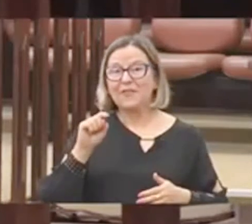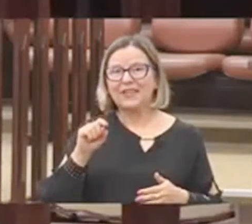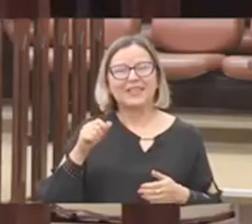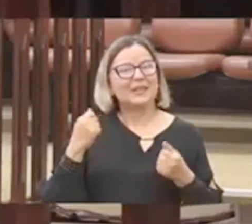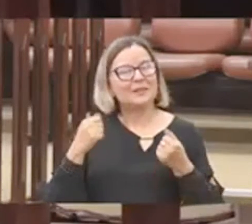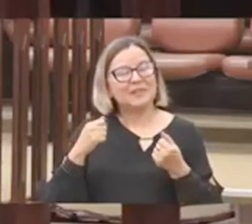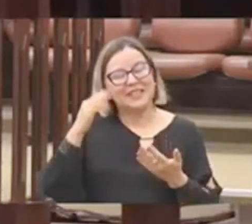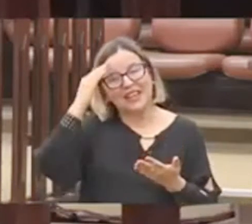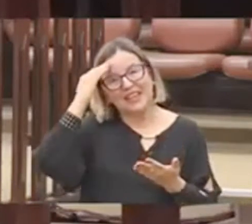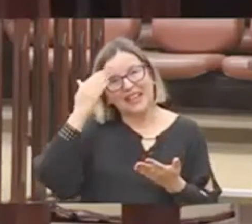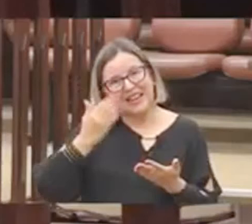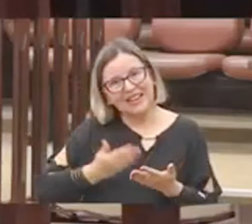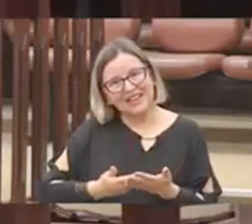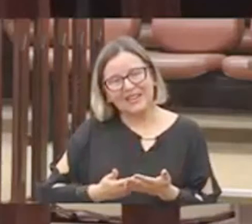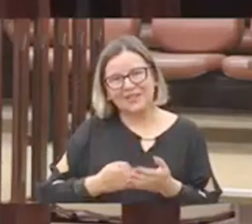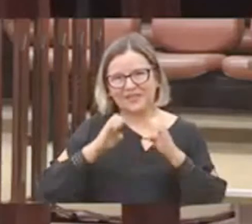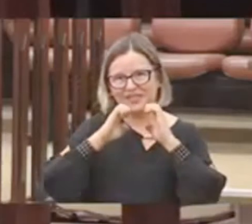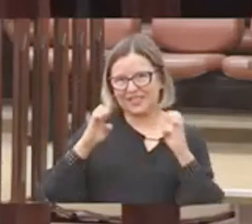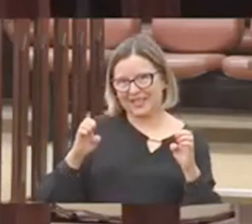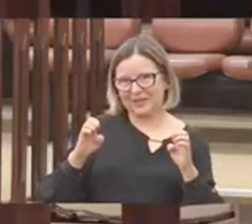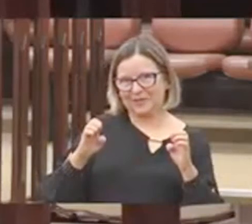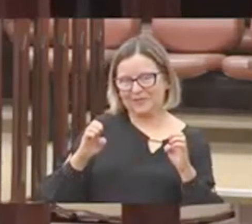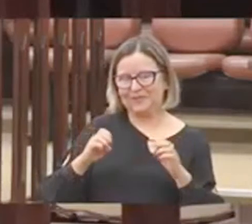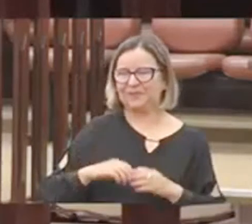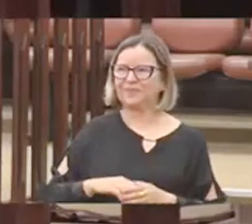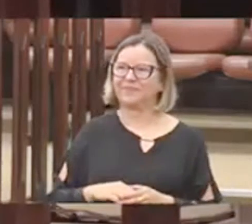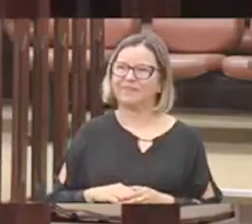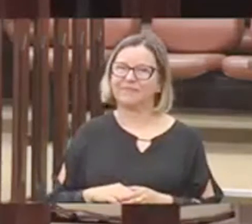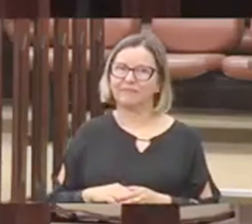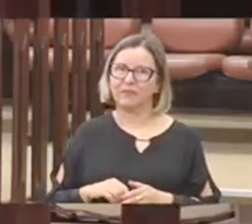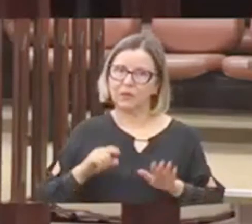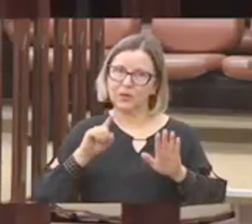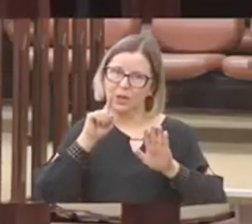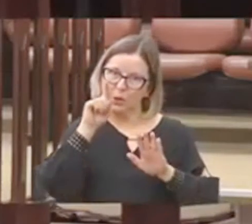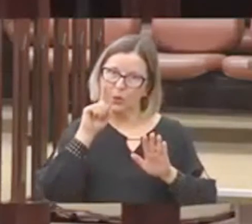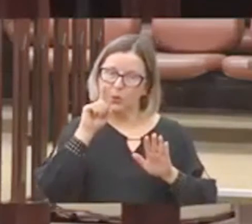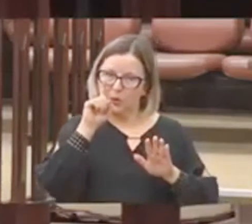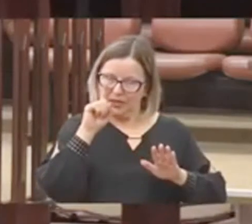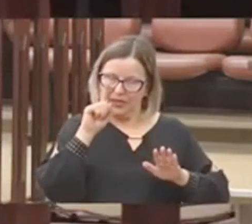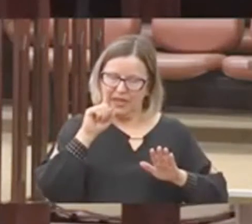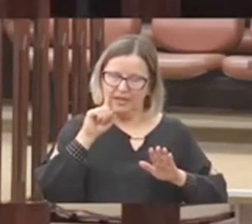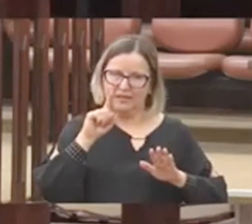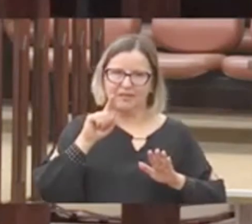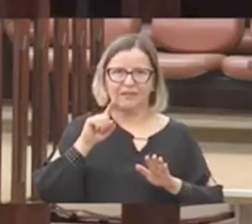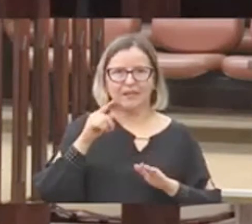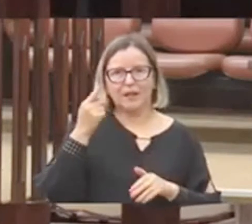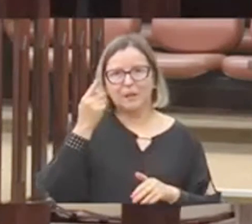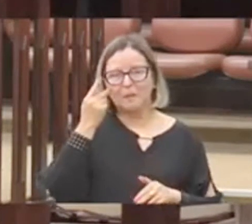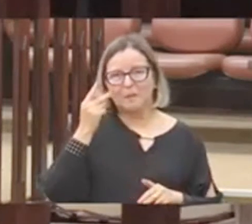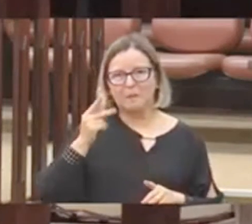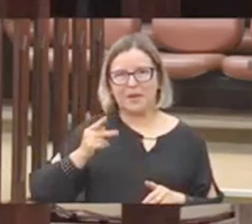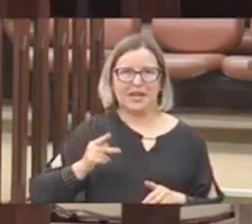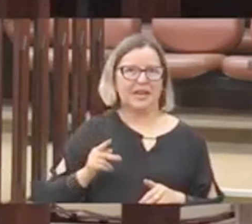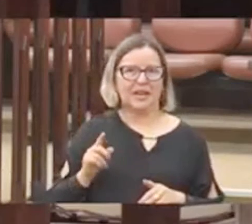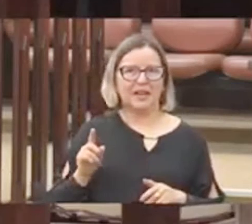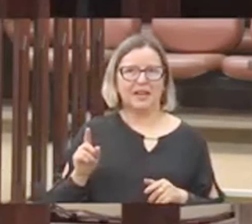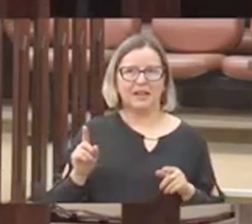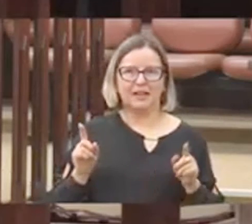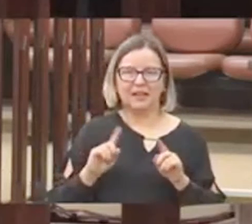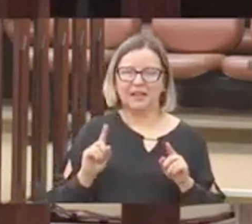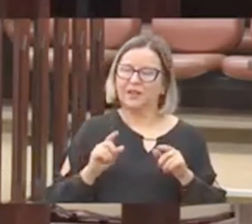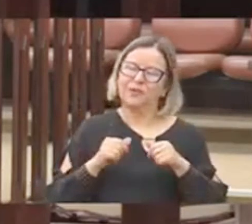nisto. E tomar cuidado para ver se você não está apenas na posse do remédio, na posse da